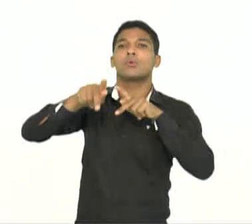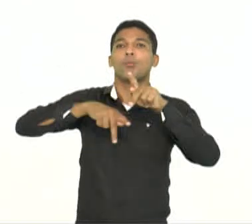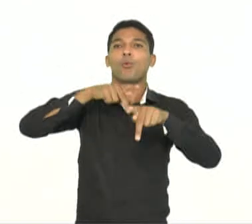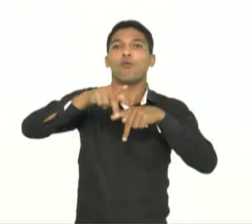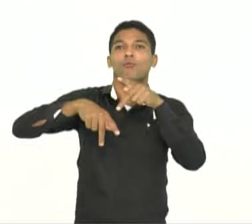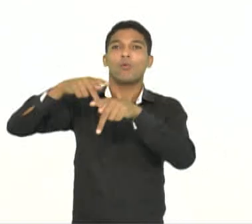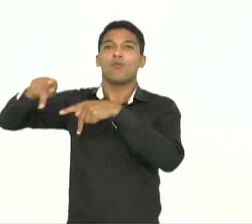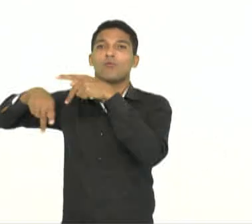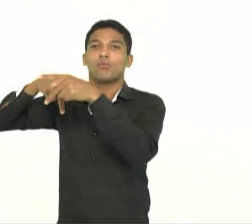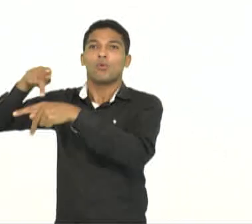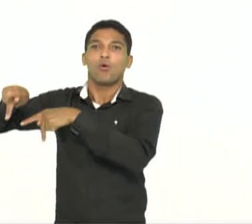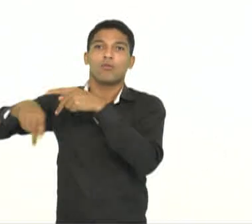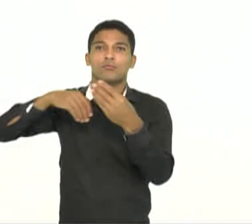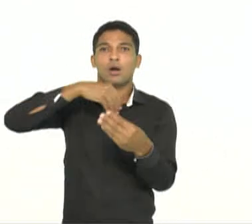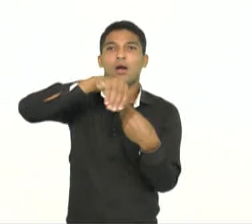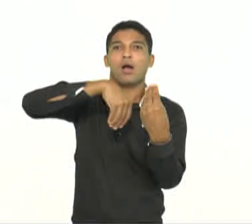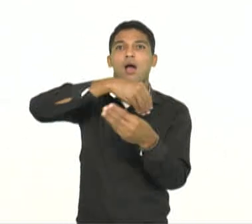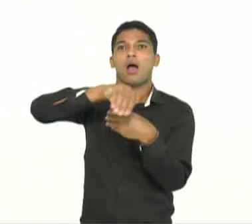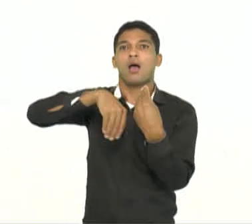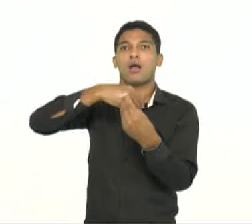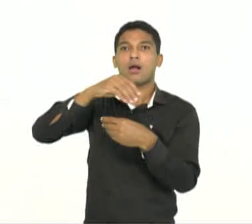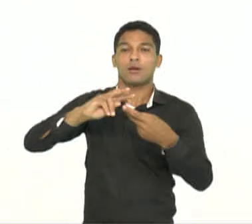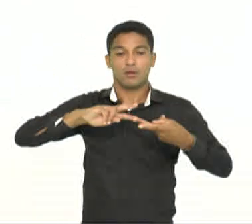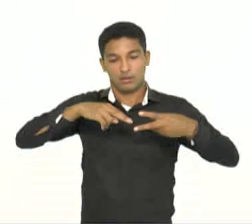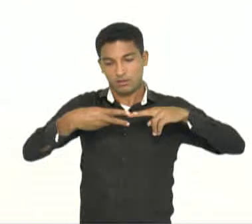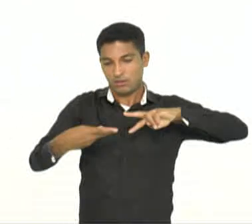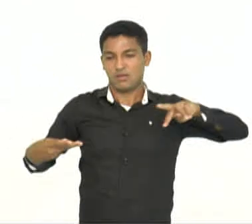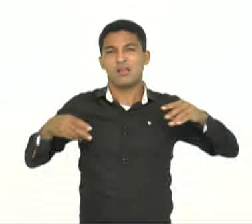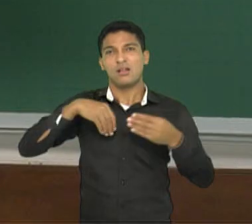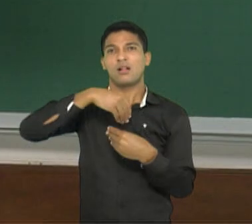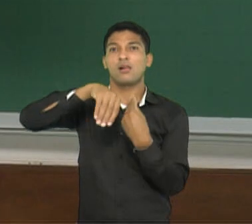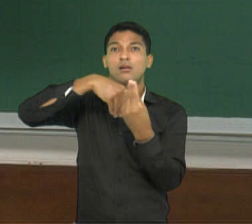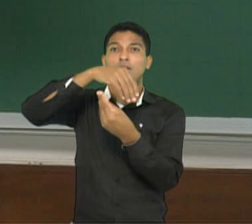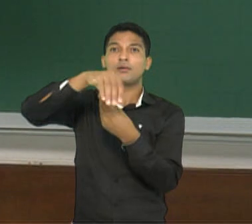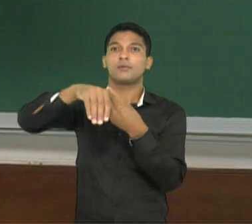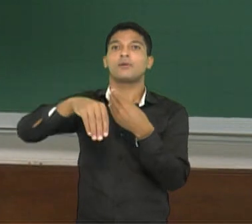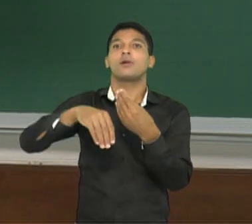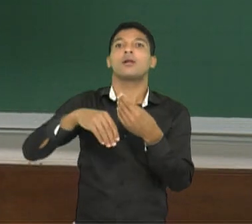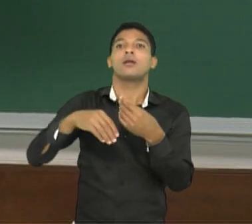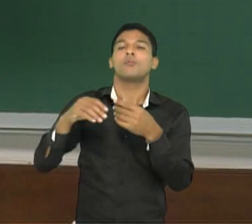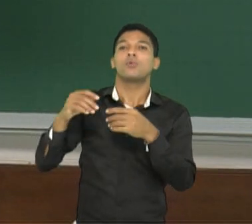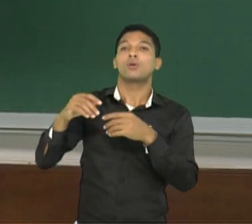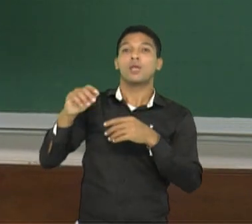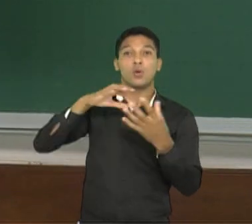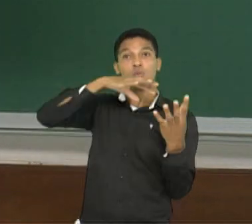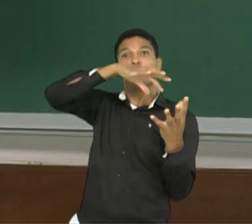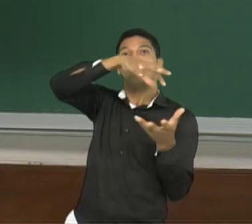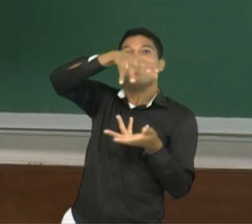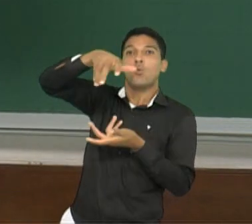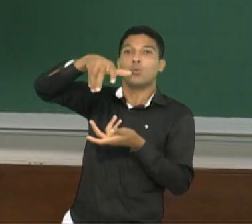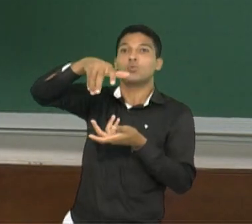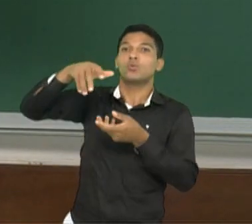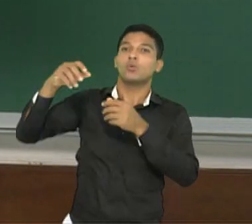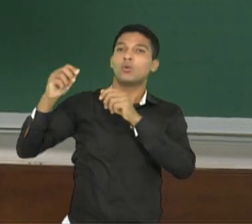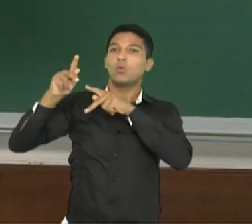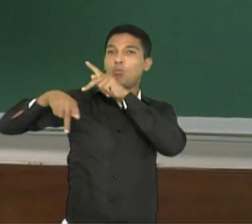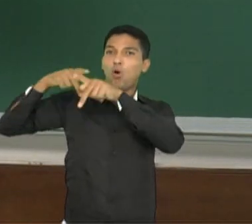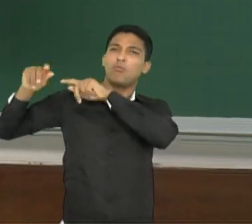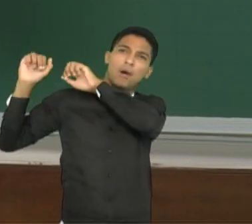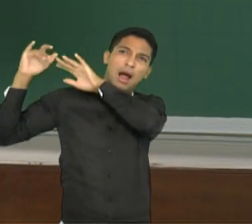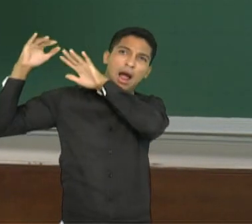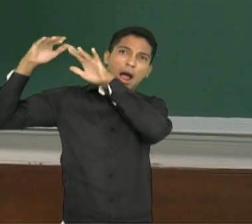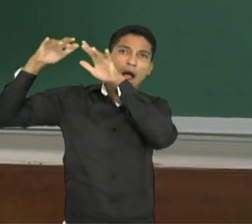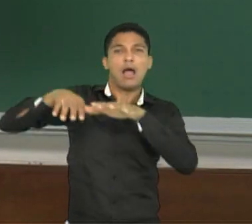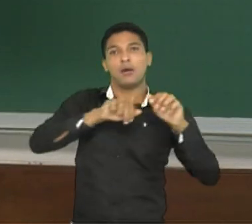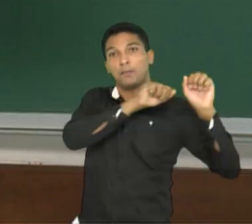miscigenação, que é aquela ideia lá da mistura étnica, da mistura de povos que vieram de todas as partes do mundo. O Brasil conta com